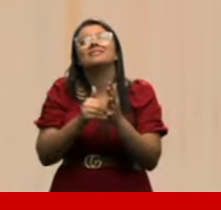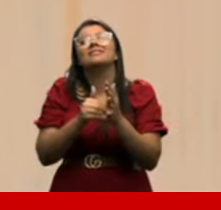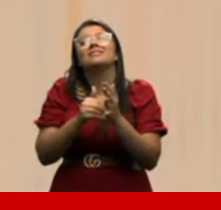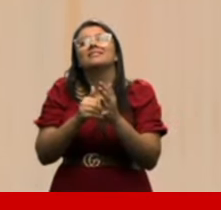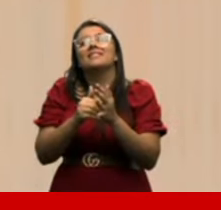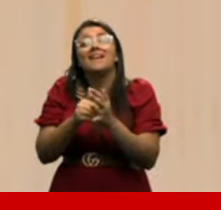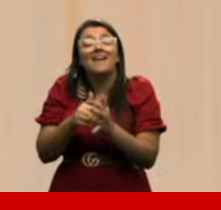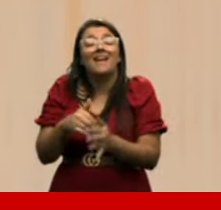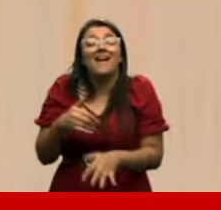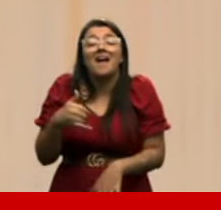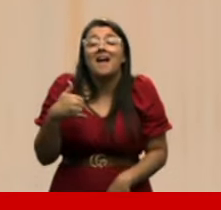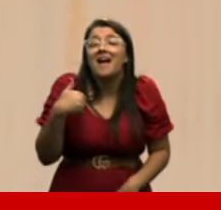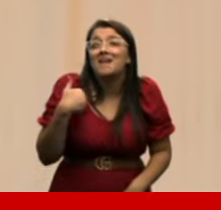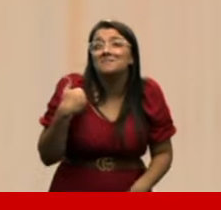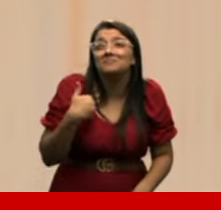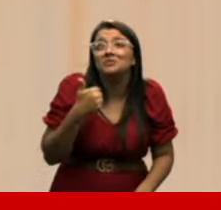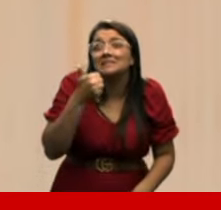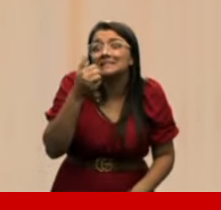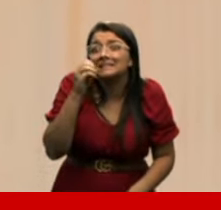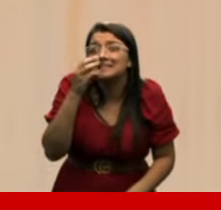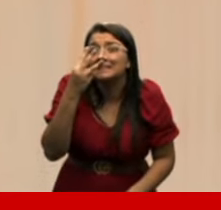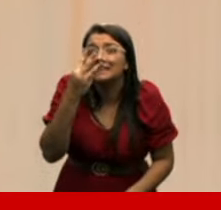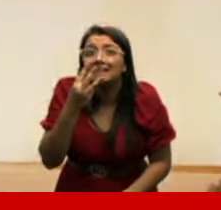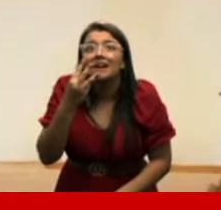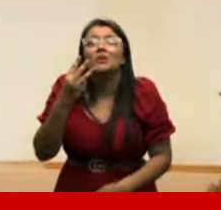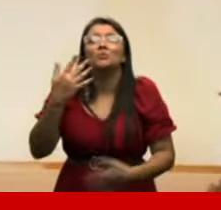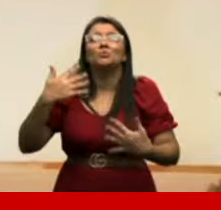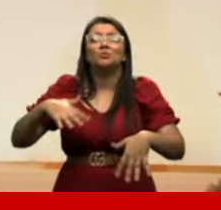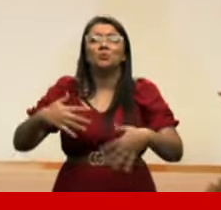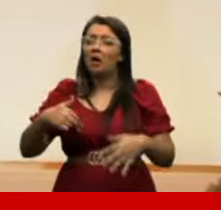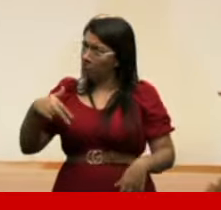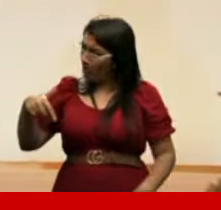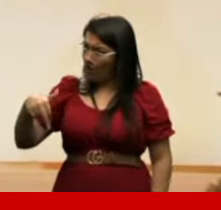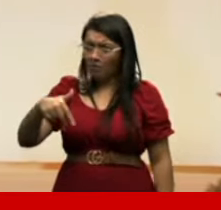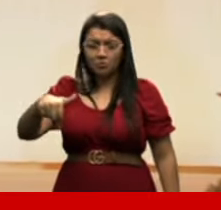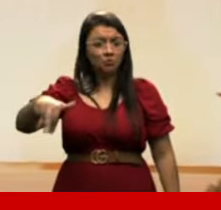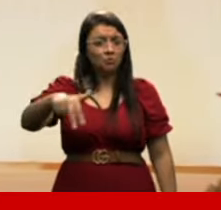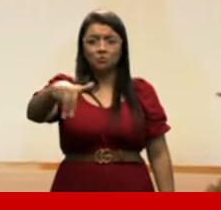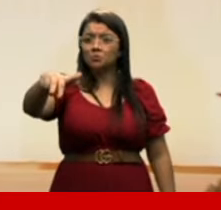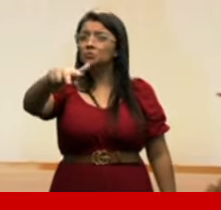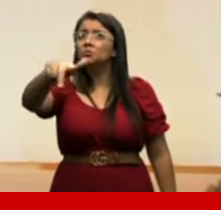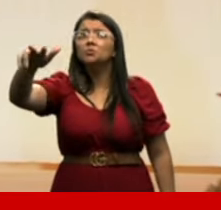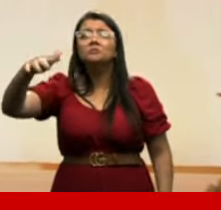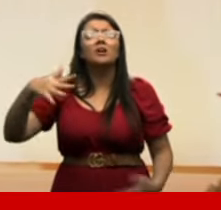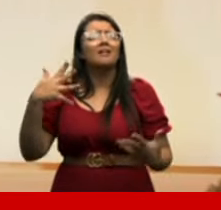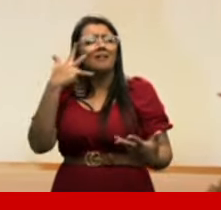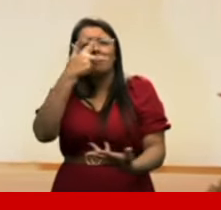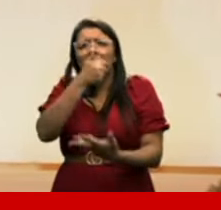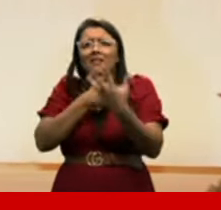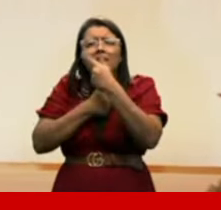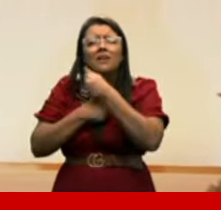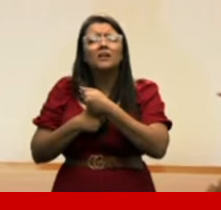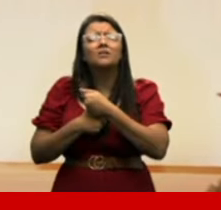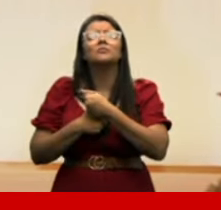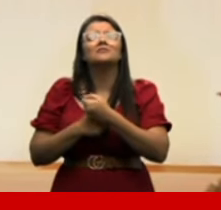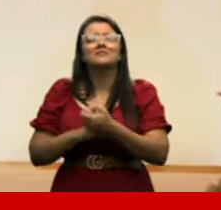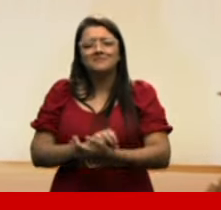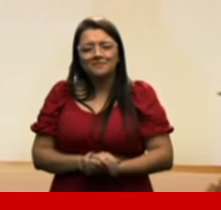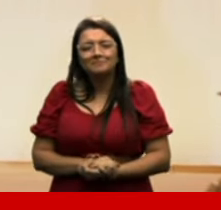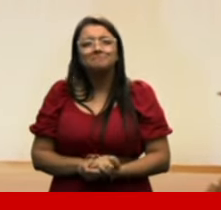103 anos. Você viu isso? Que coisa linda! Está andando por aí. Que coisa linda!